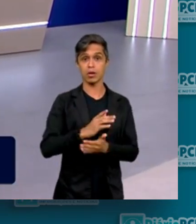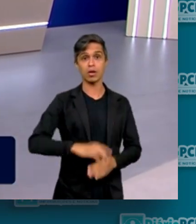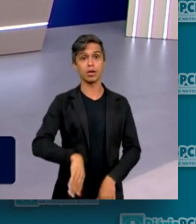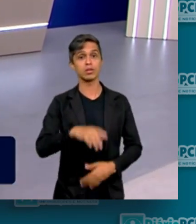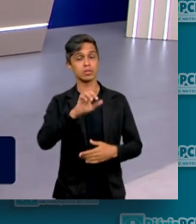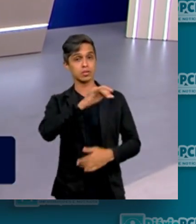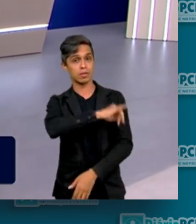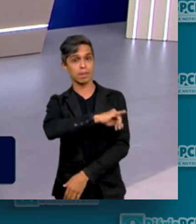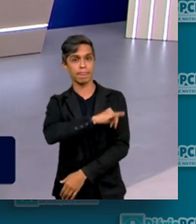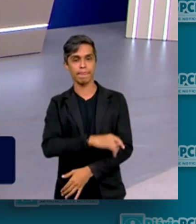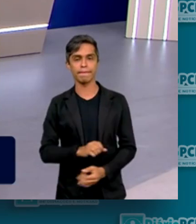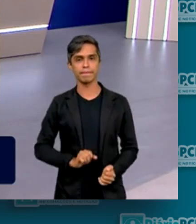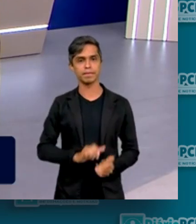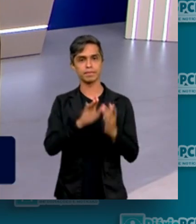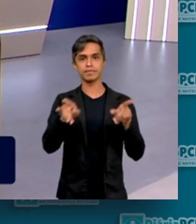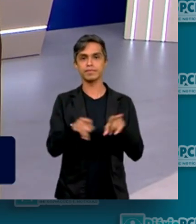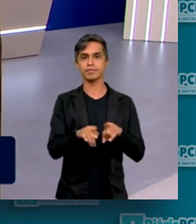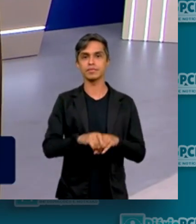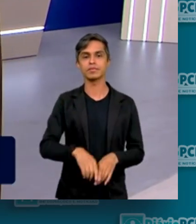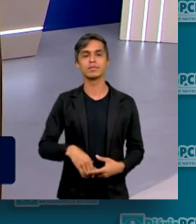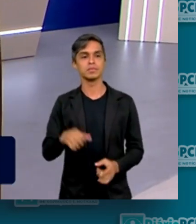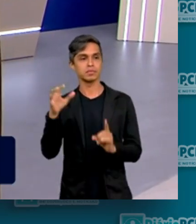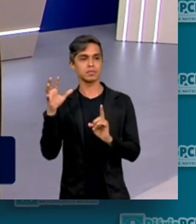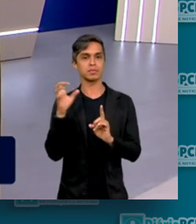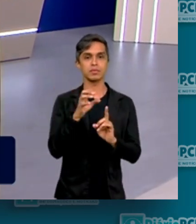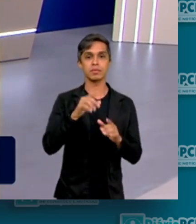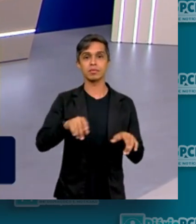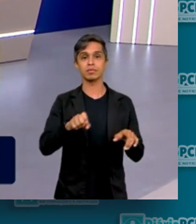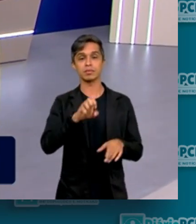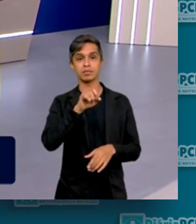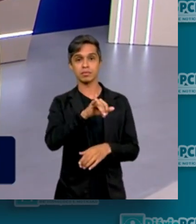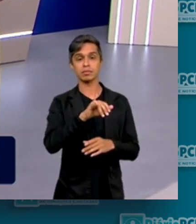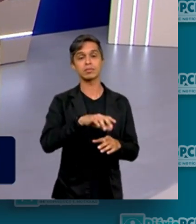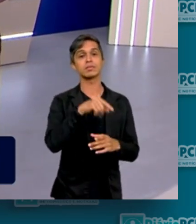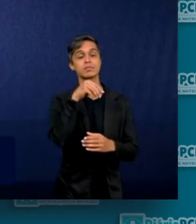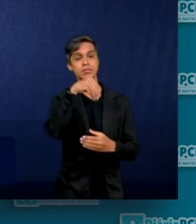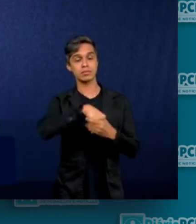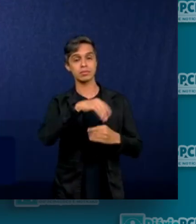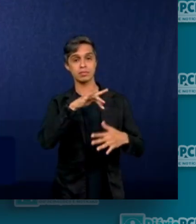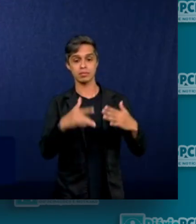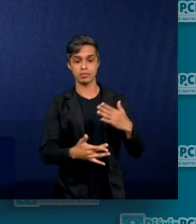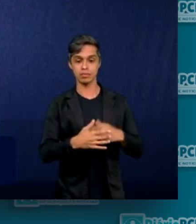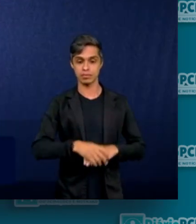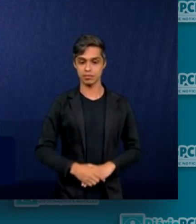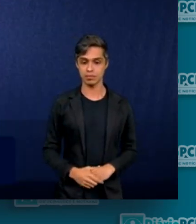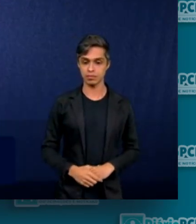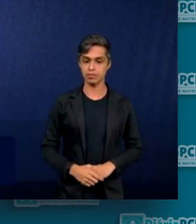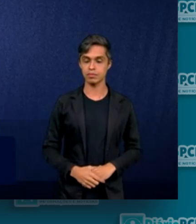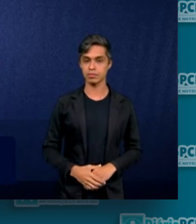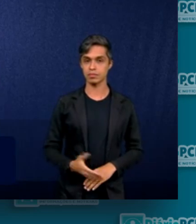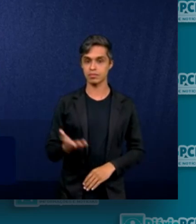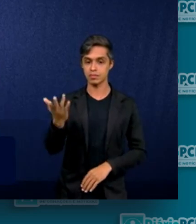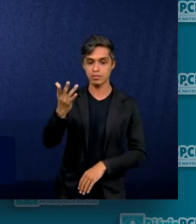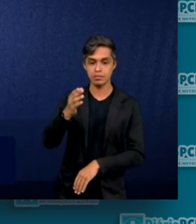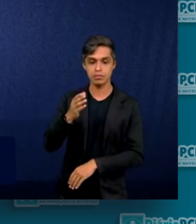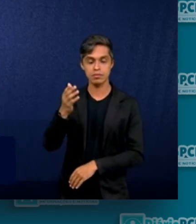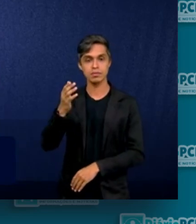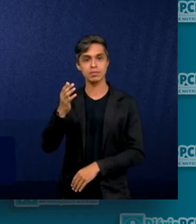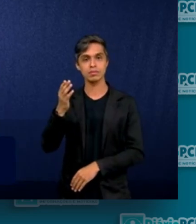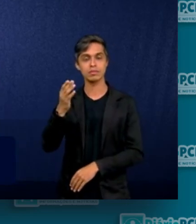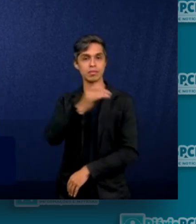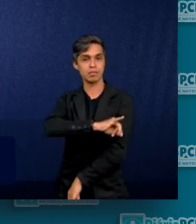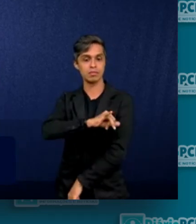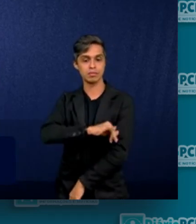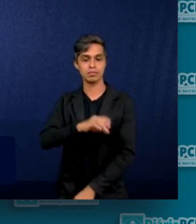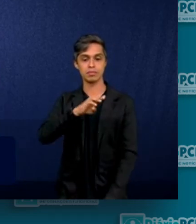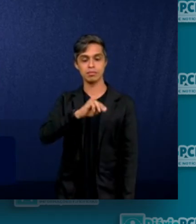Janeiro pretende combater também o assédio online voltado a esse público. A carioca Maju de Araújo é uma